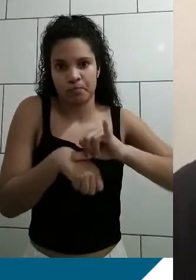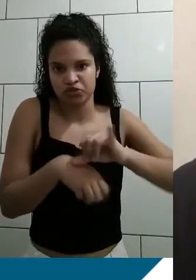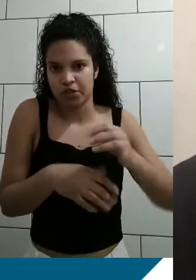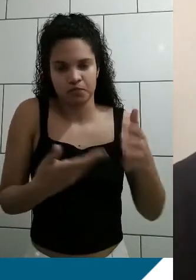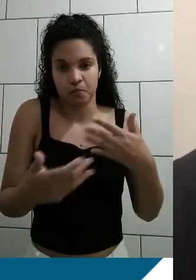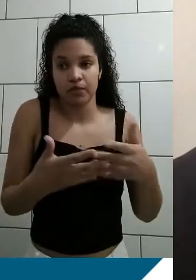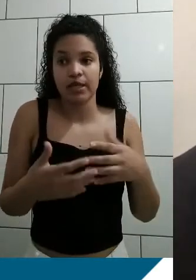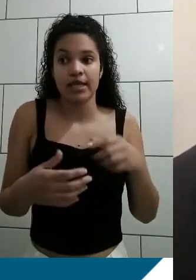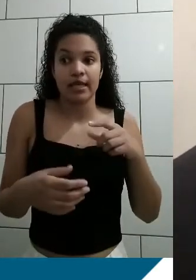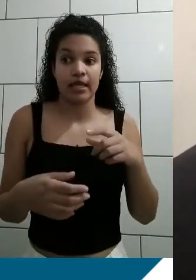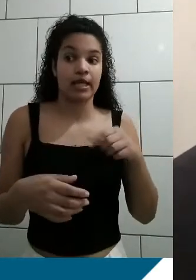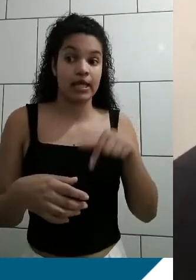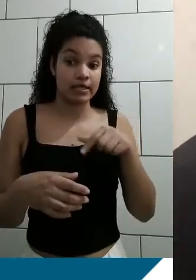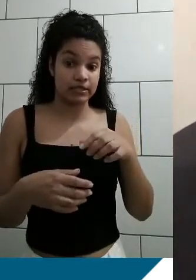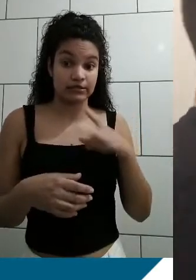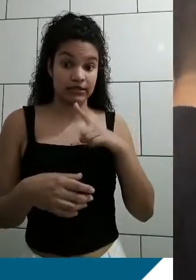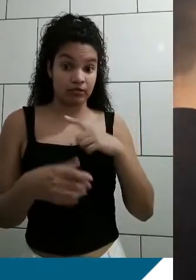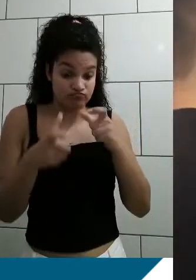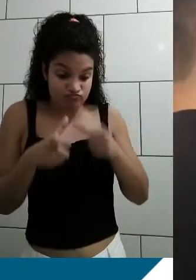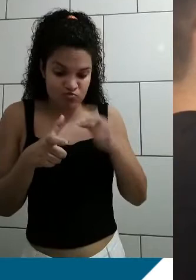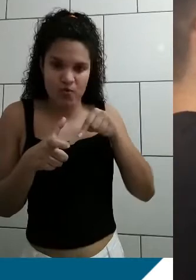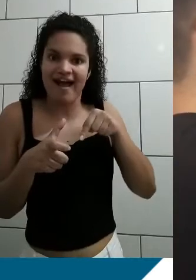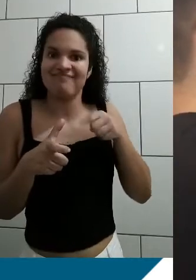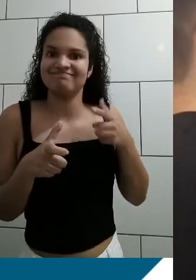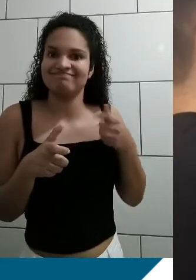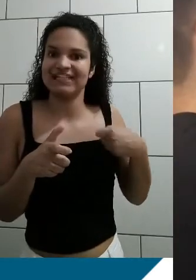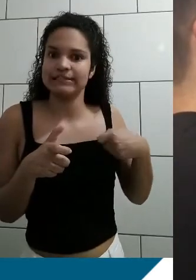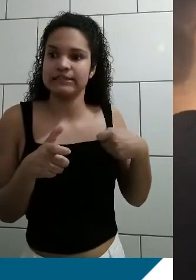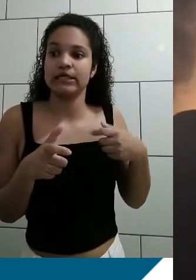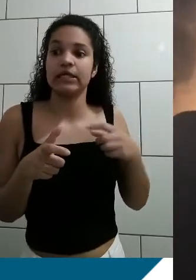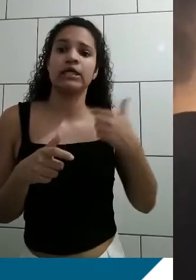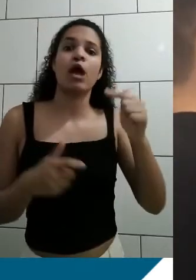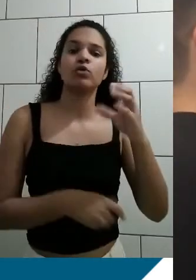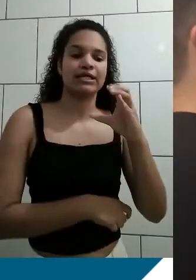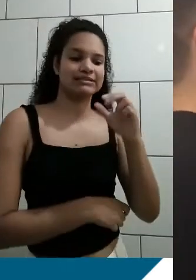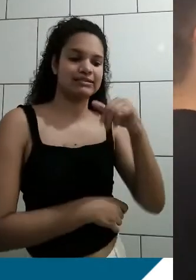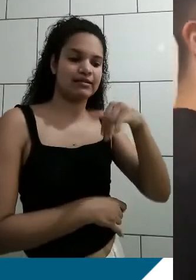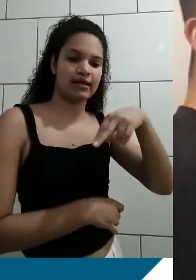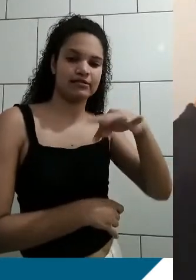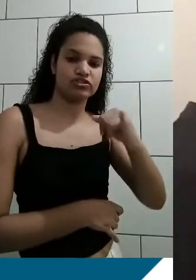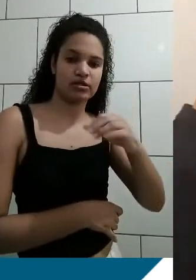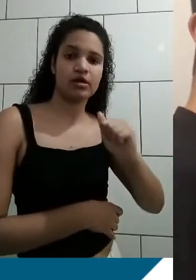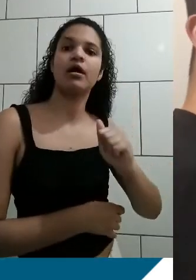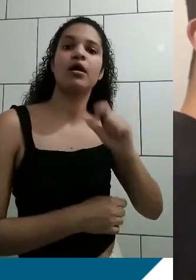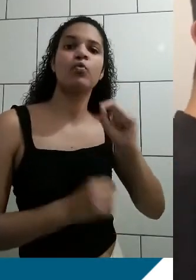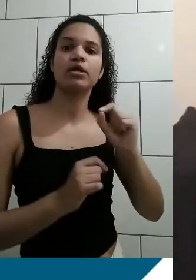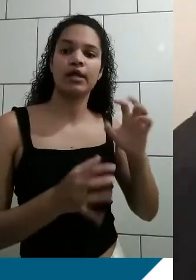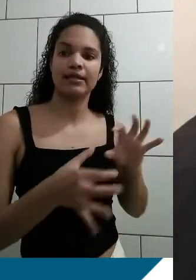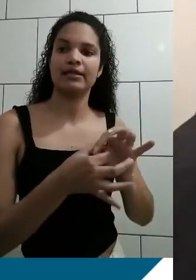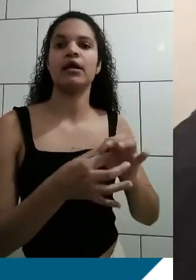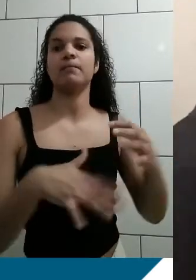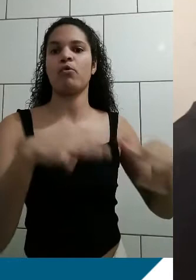é a energia que está relacionada ao movimento. Então, inicialmente, nós temos aqui uma certa altura, onde, devido a essa posição que ele ocupa, ele possui uma